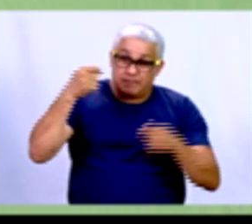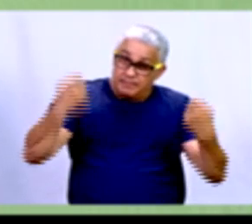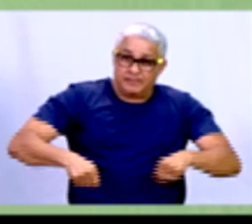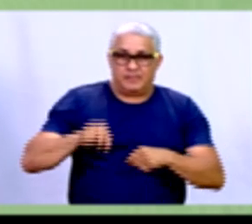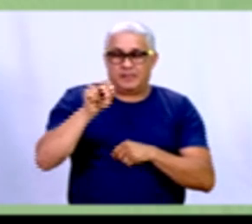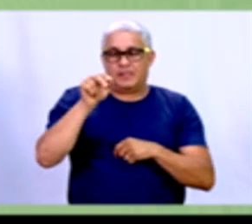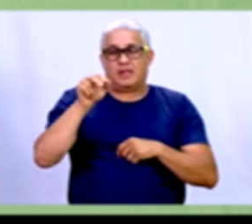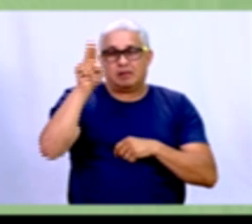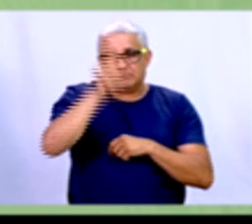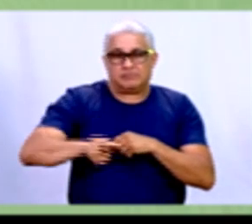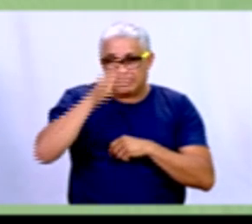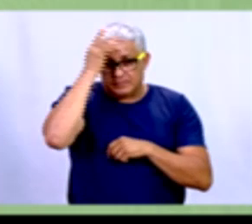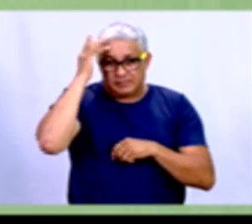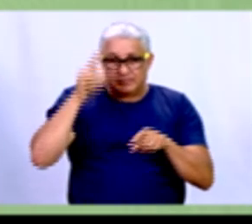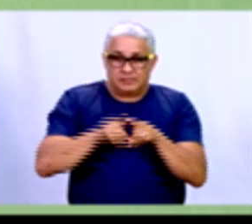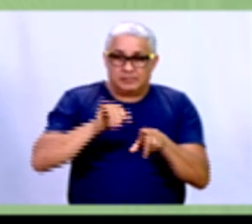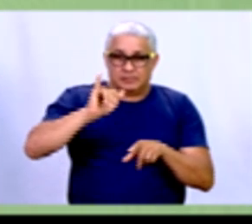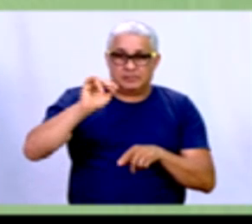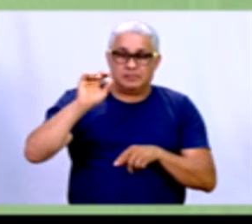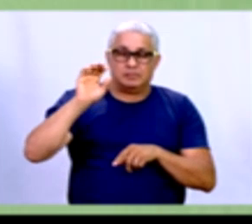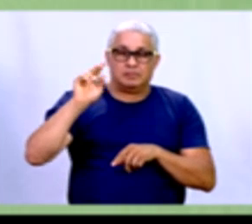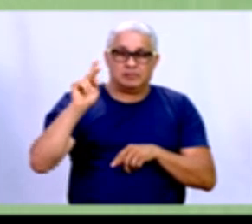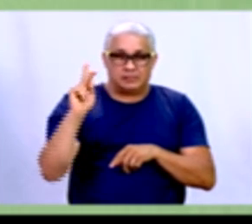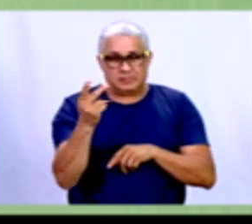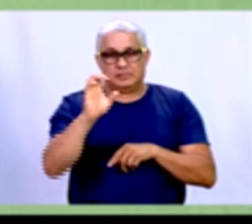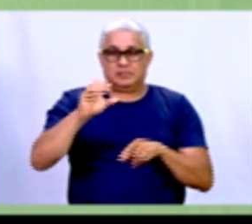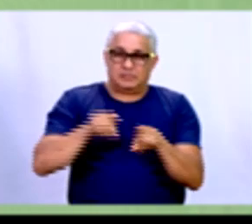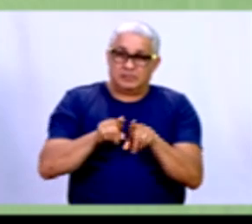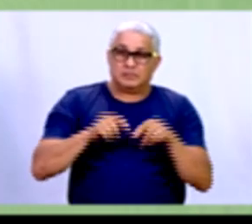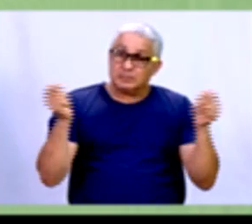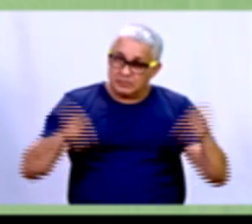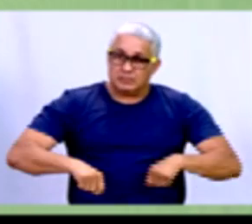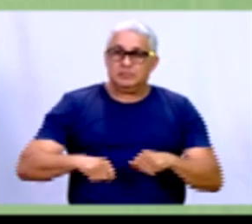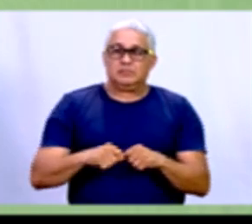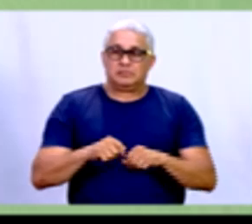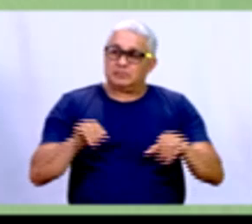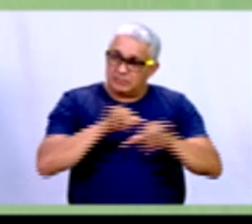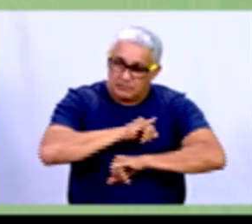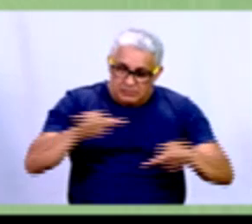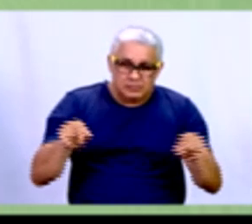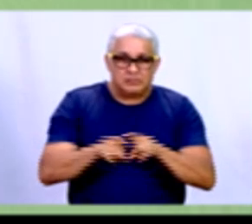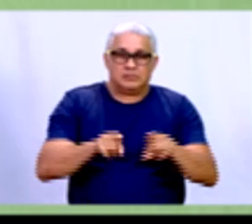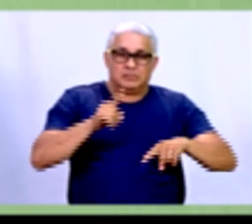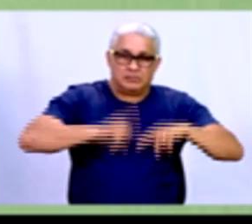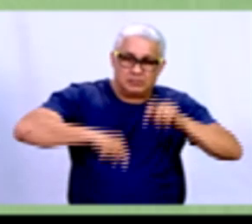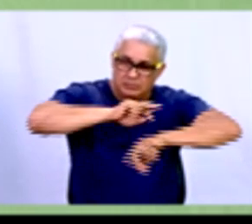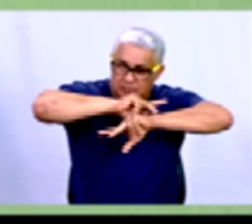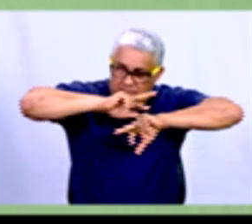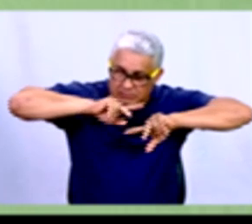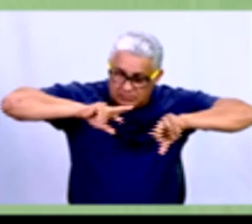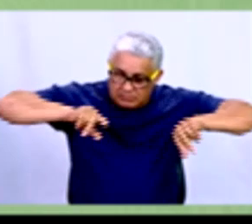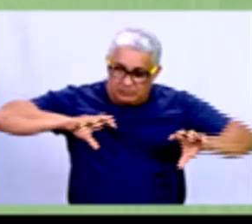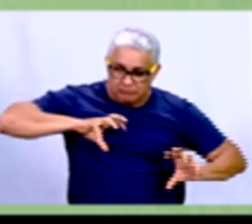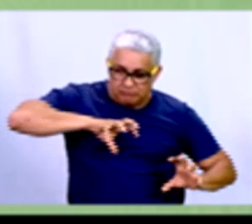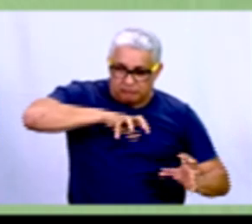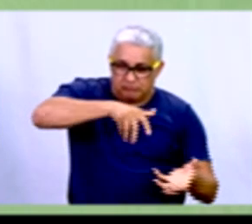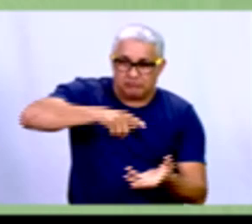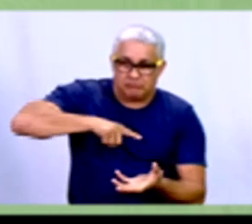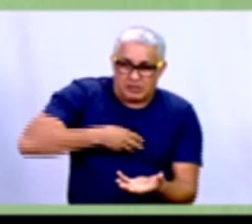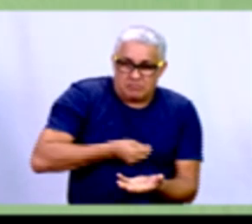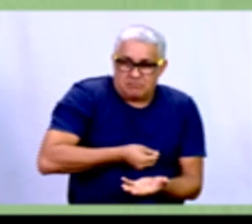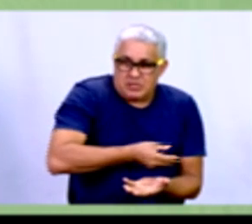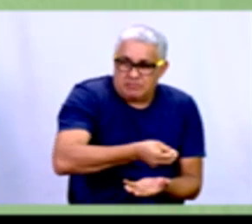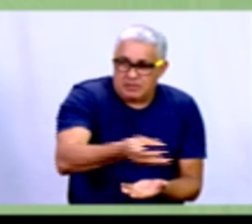A IHC, então, ela permite que informações, produtos e soluções disponíveis no mundo cheguem